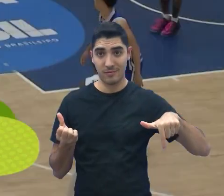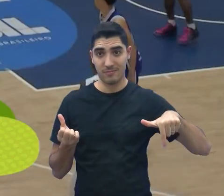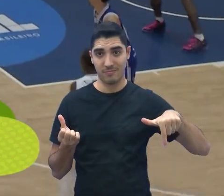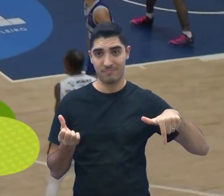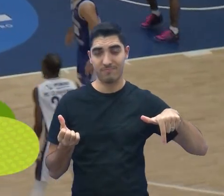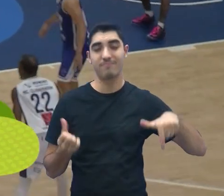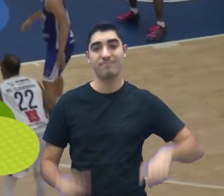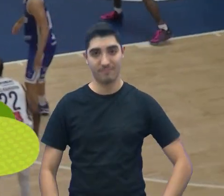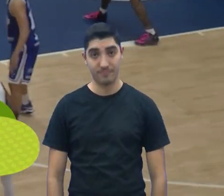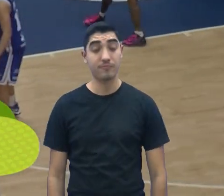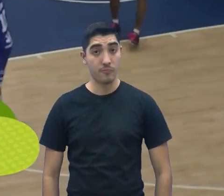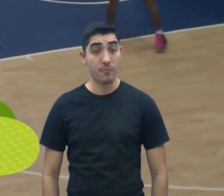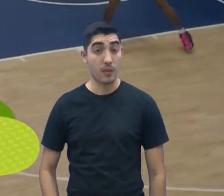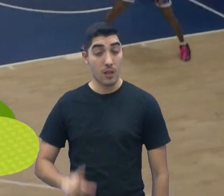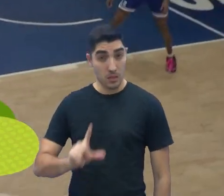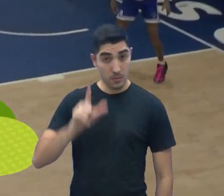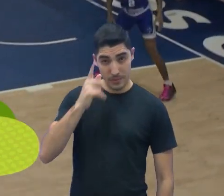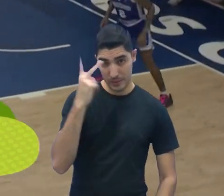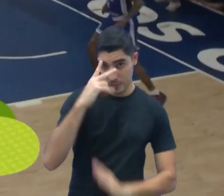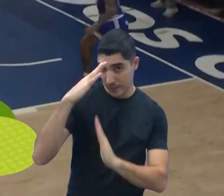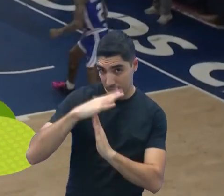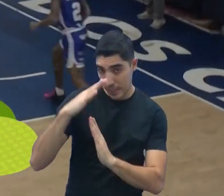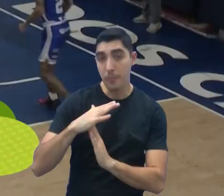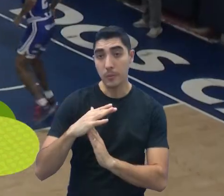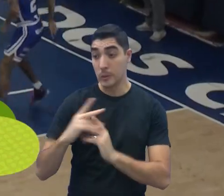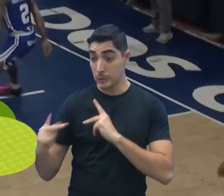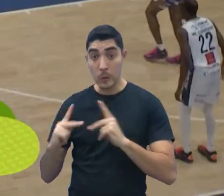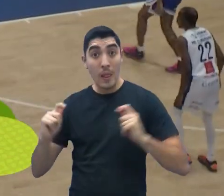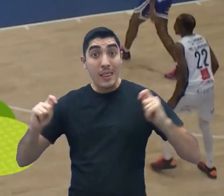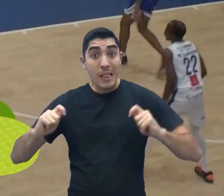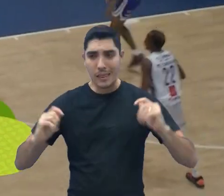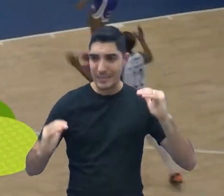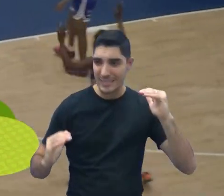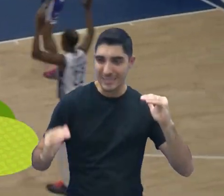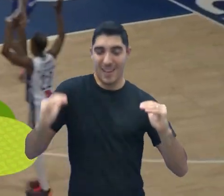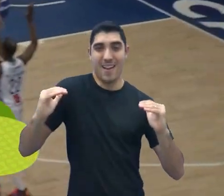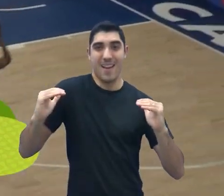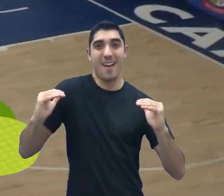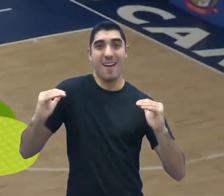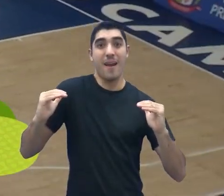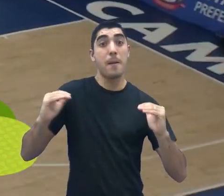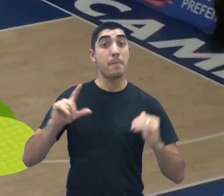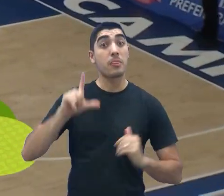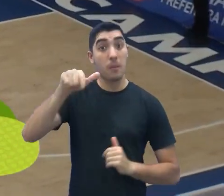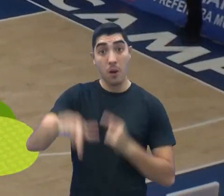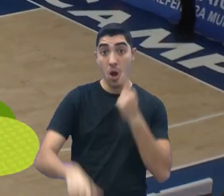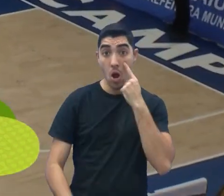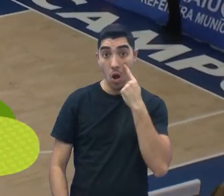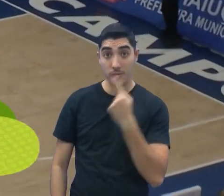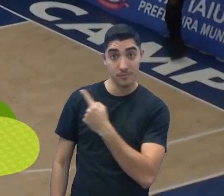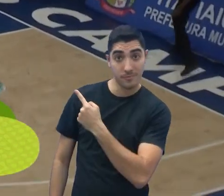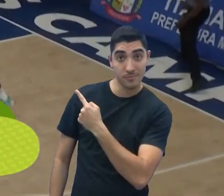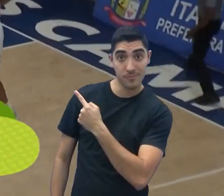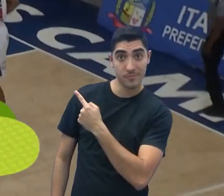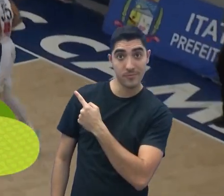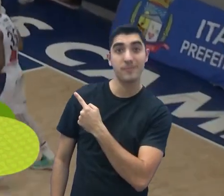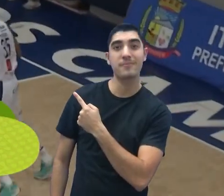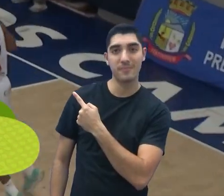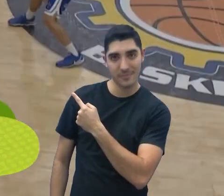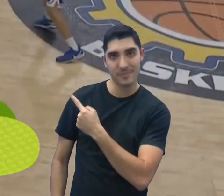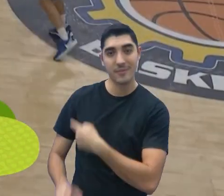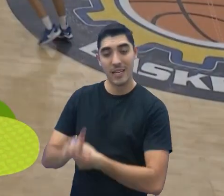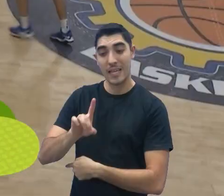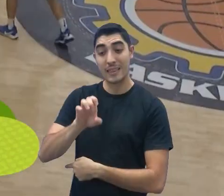27-26. Na segunda etapa, o São José passou à frente com o Cauê e depois veio a primeira dele, Dexter